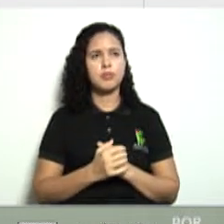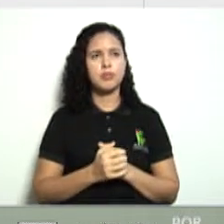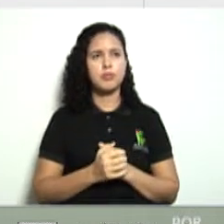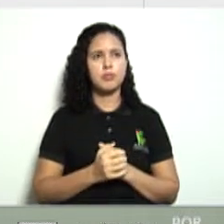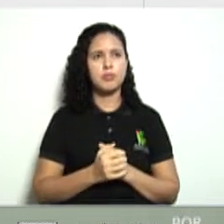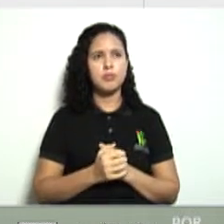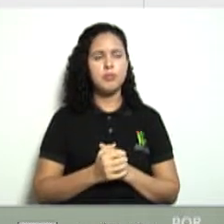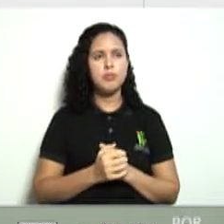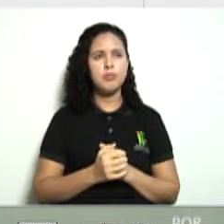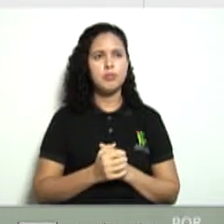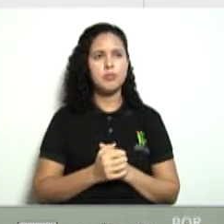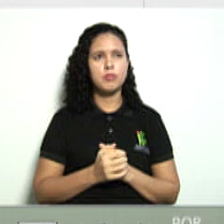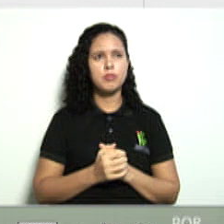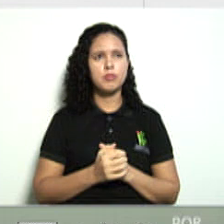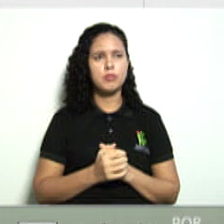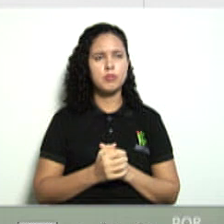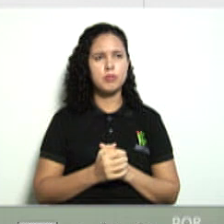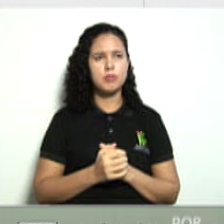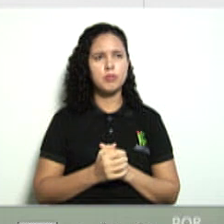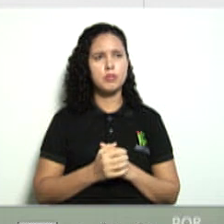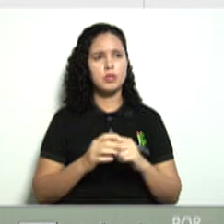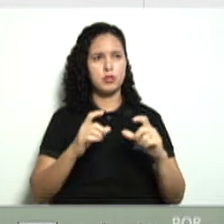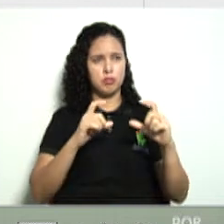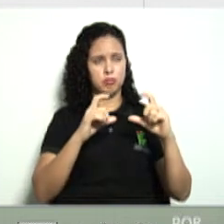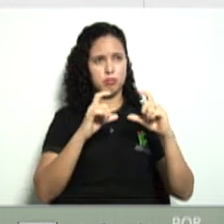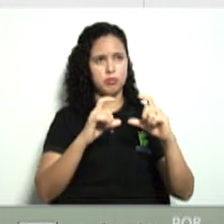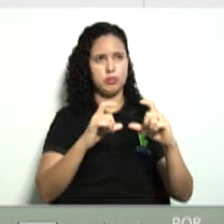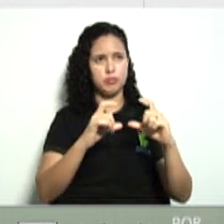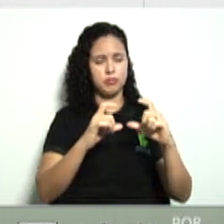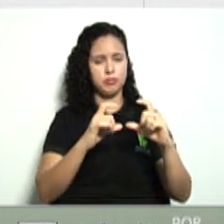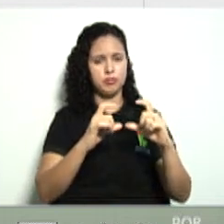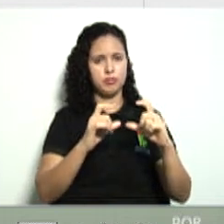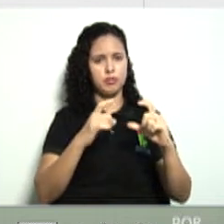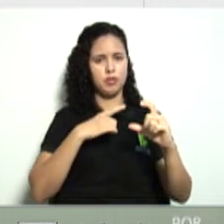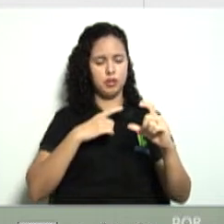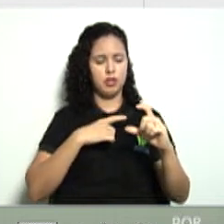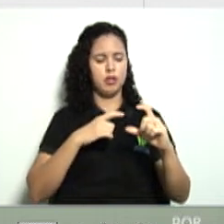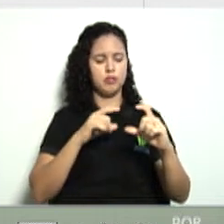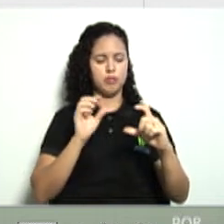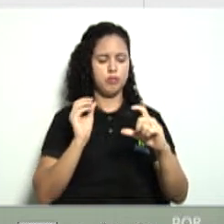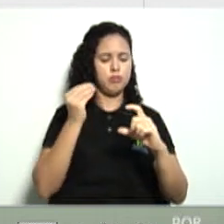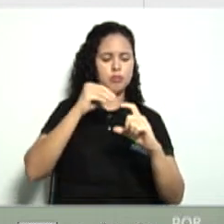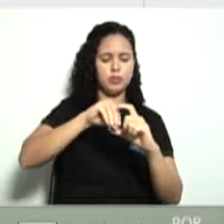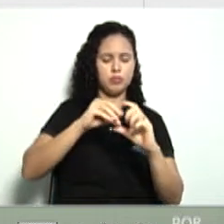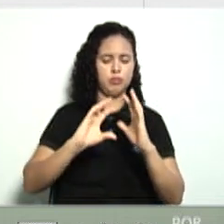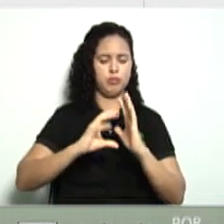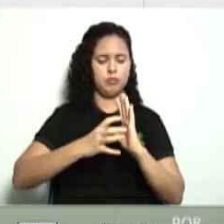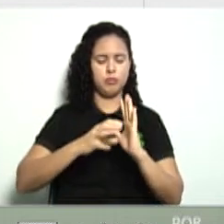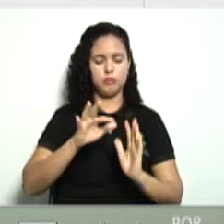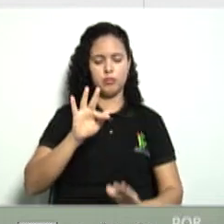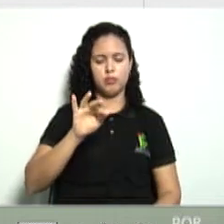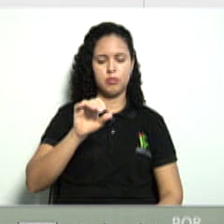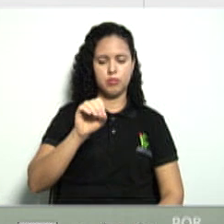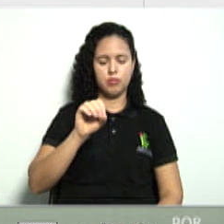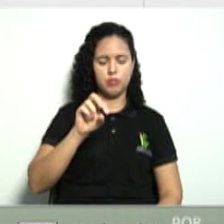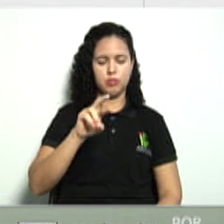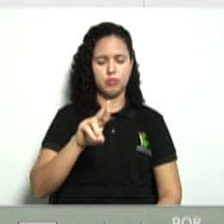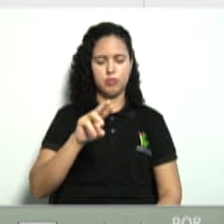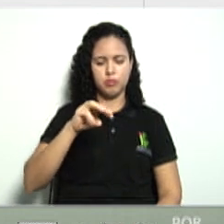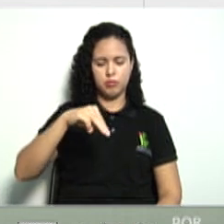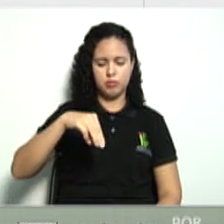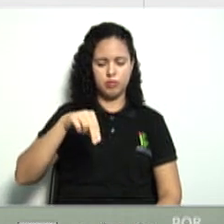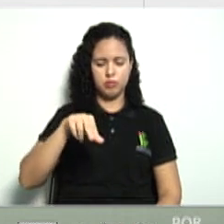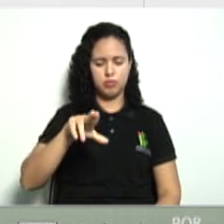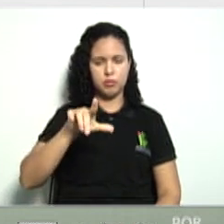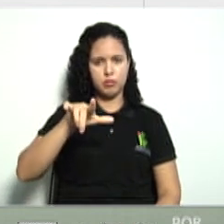Ó, você vê a que localização, né? Lá na célula, a fórmula lá, ó, o dado que está dentro daquela célula permanece o mesmo, né? Você vê